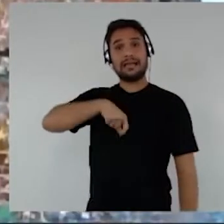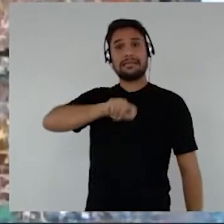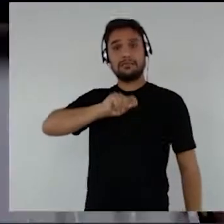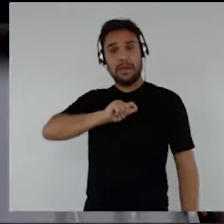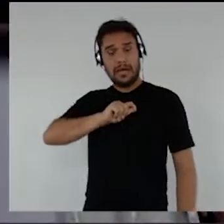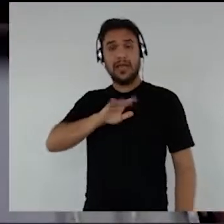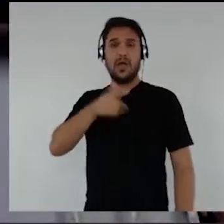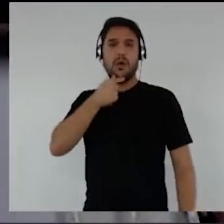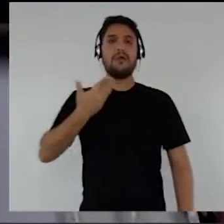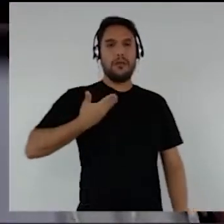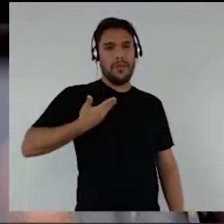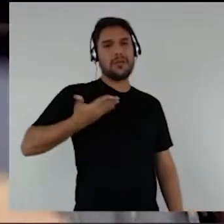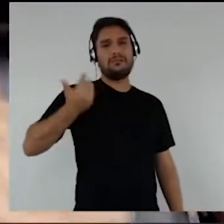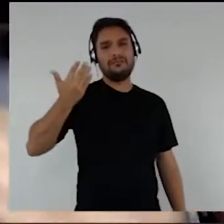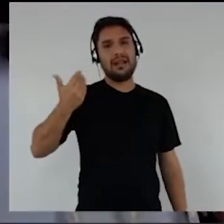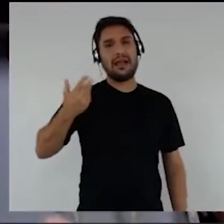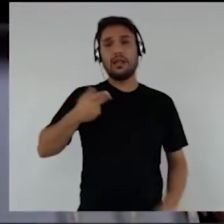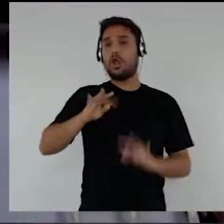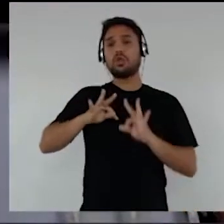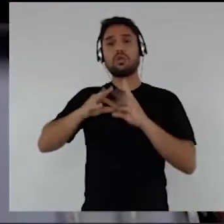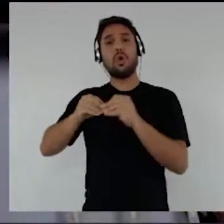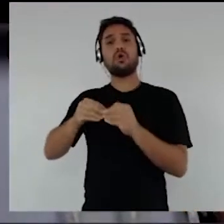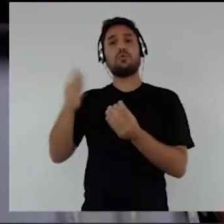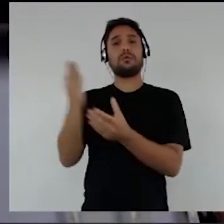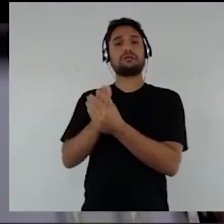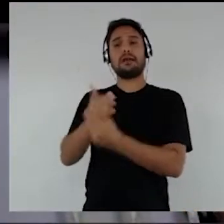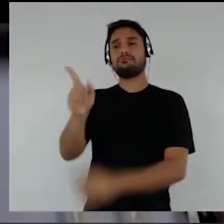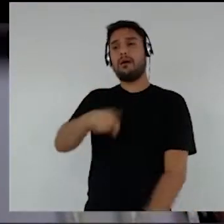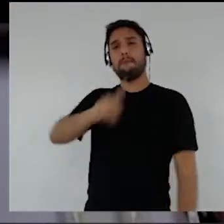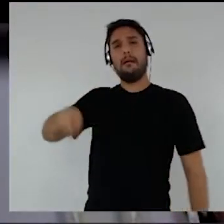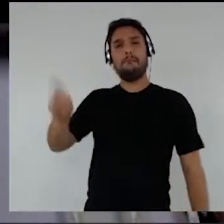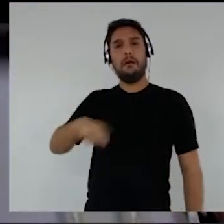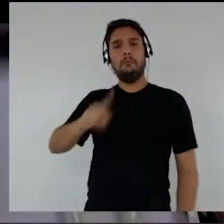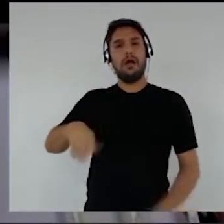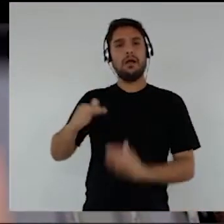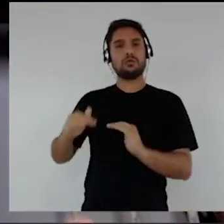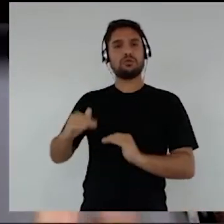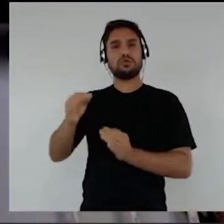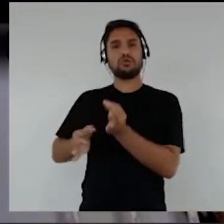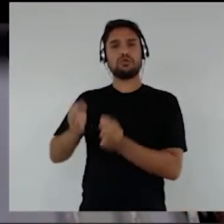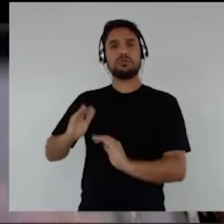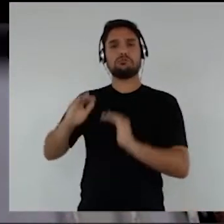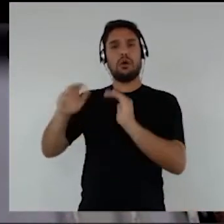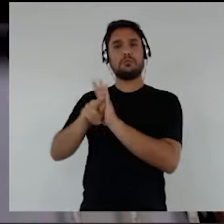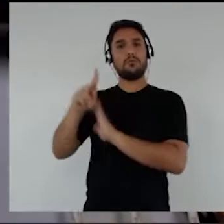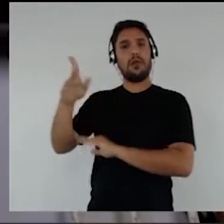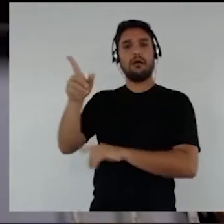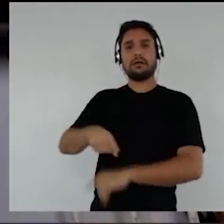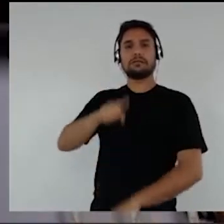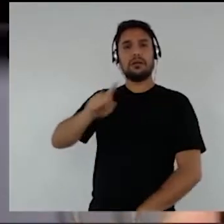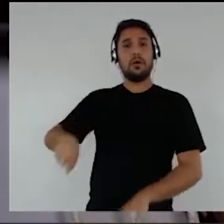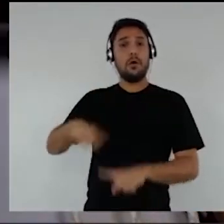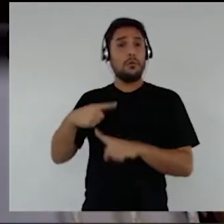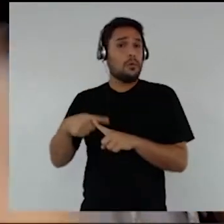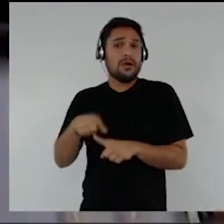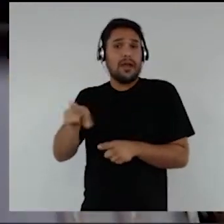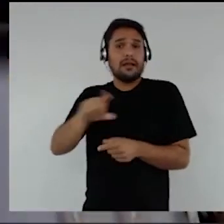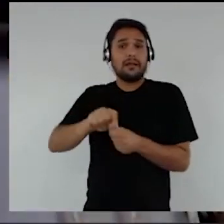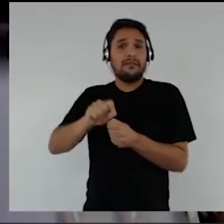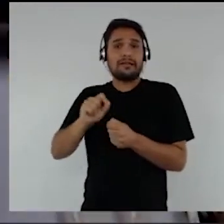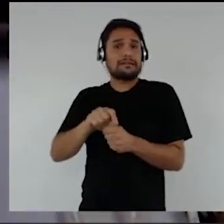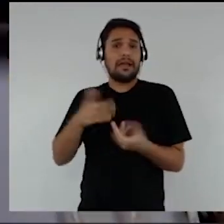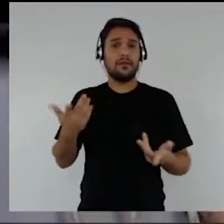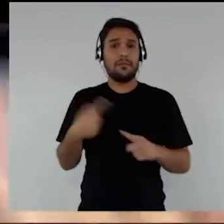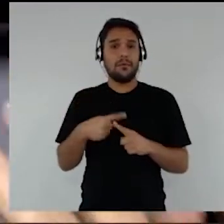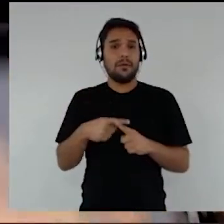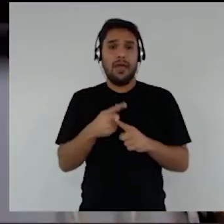meu colega estava falando que foram todos anulados pela Suprema Corte Espanhola. Todos anulados, porque se entendeu que eles estavam sendo feitos ao arrepio